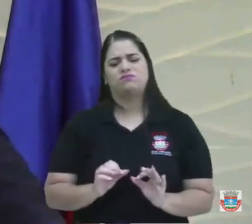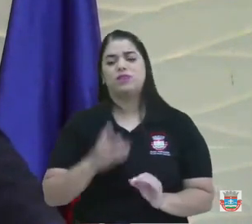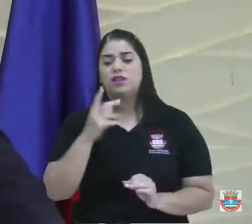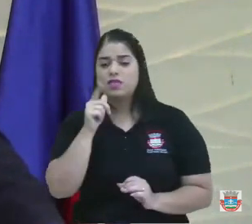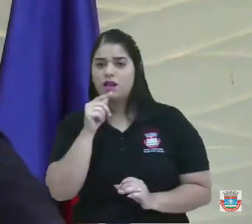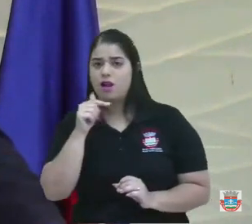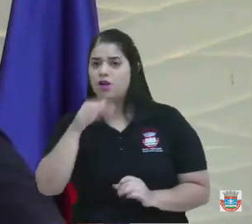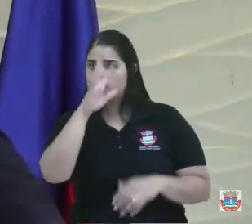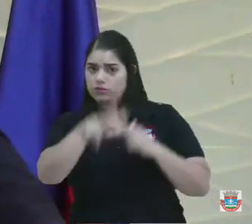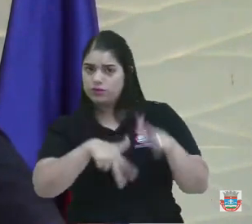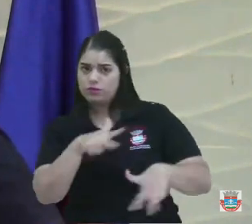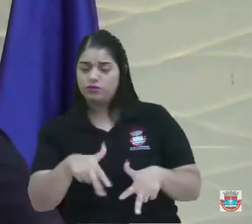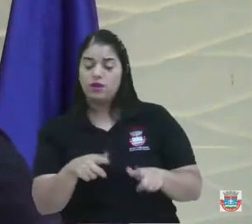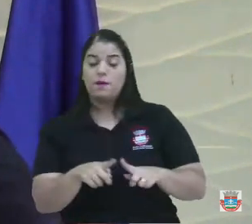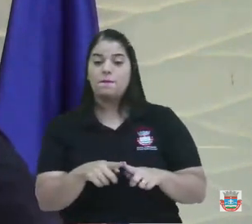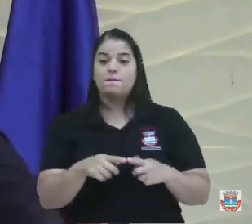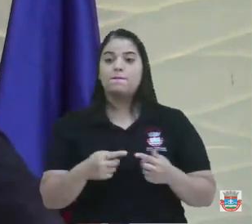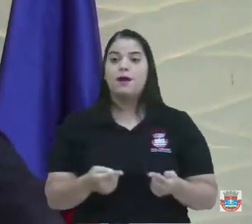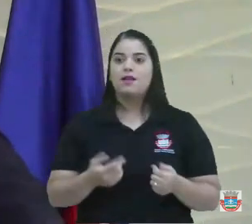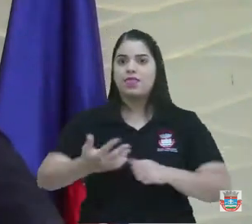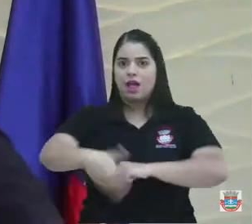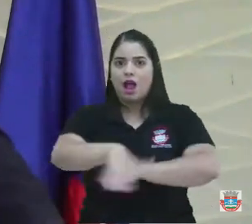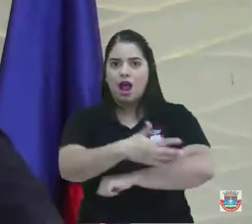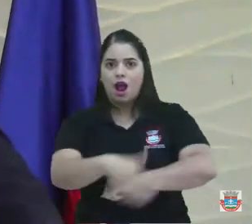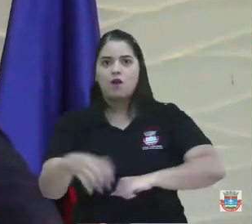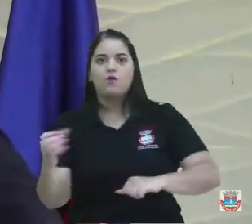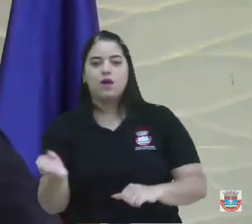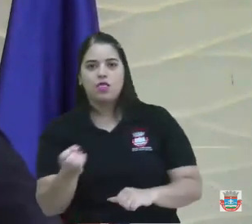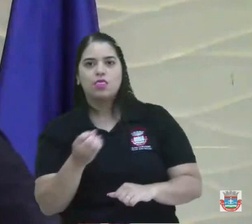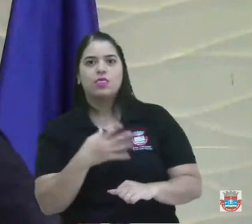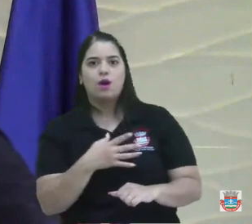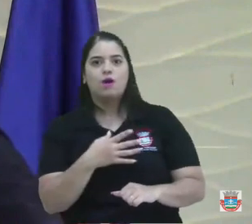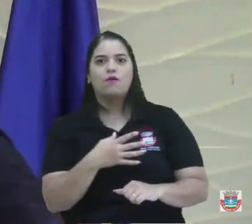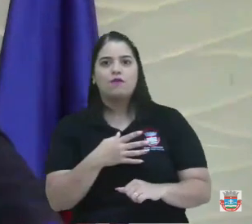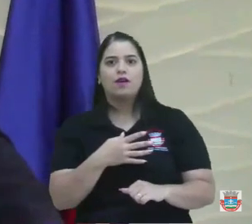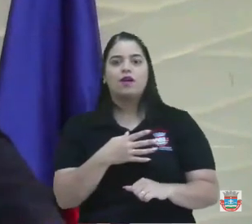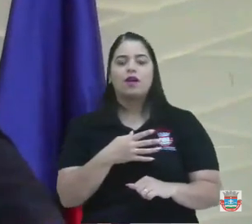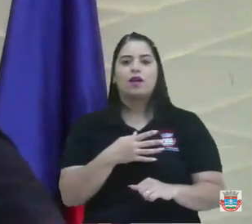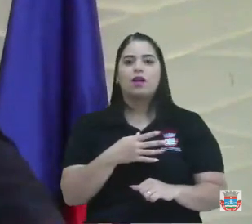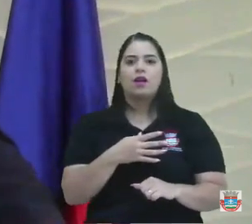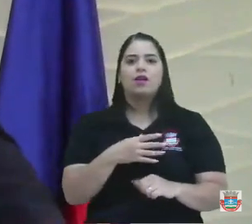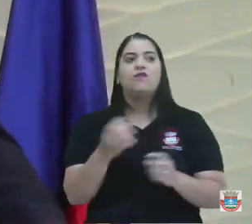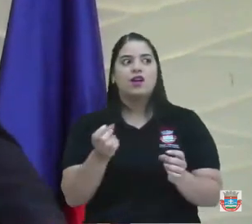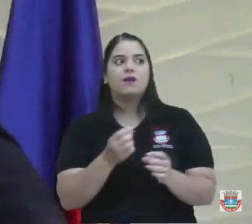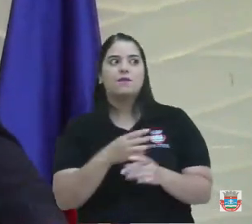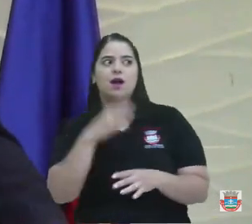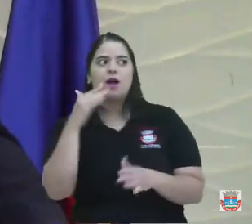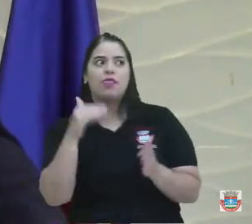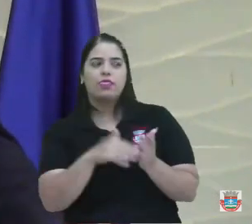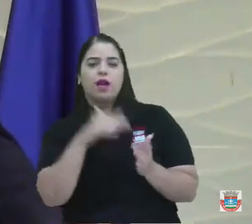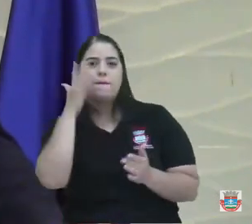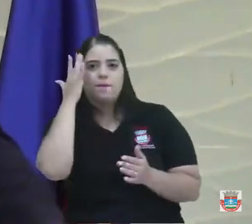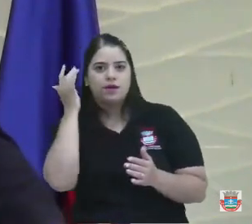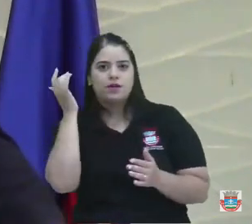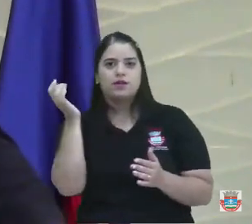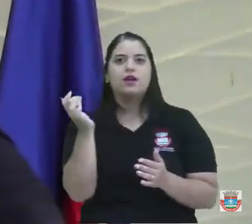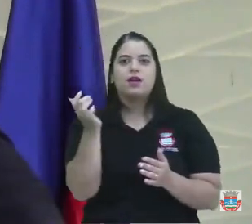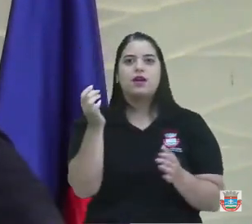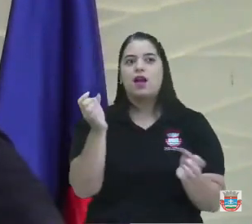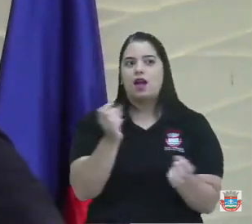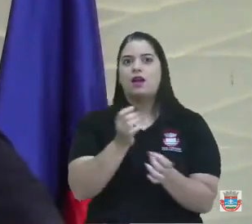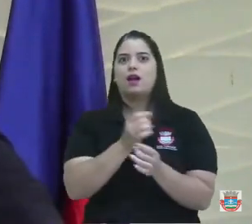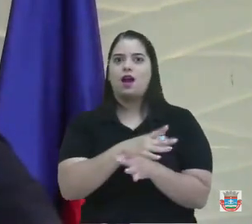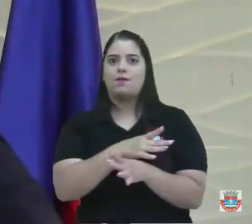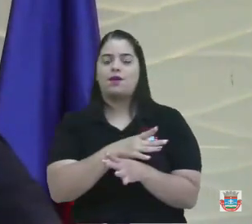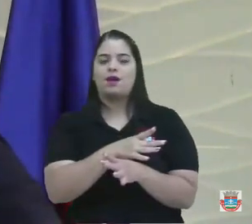mas graças a Deus, a Rua Nova está sendo, terminando de ser abastecida. Acredito que até amanhã consegue concluir aquela rede de